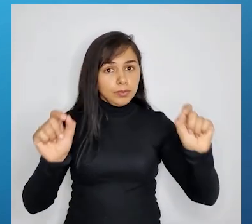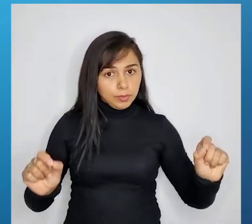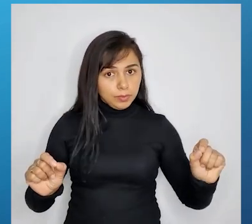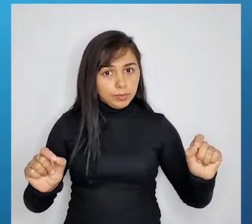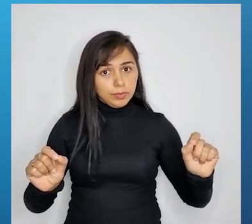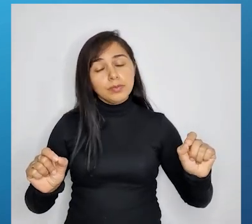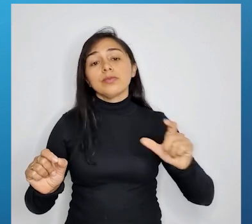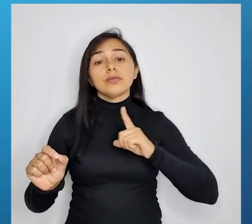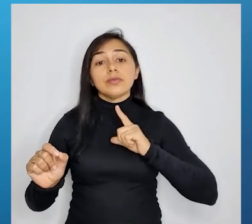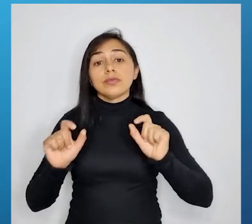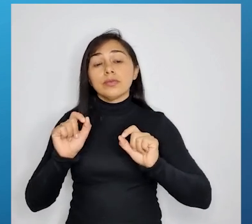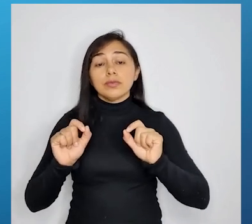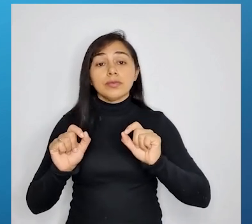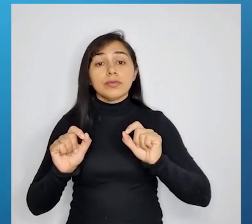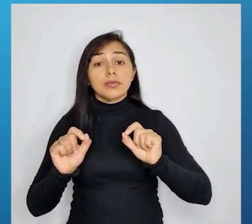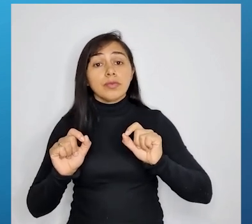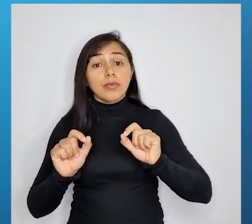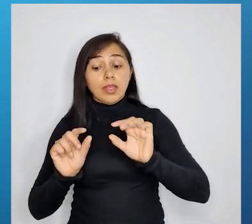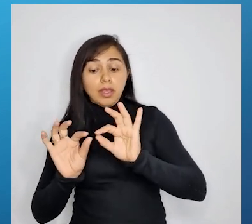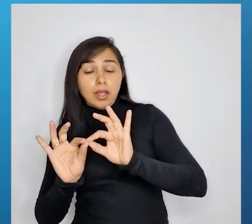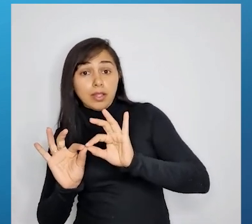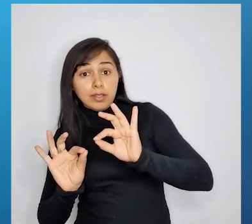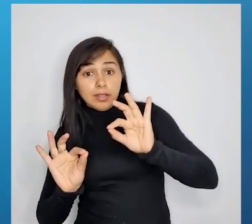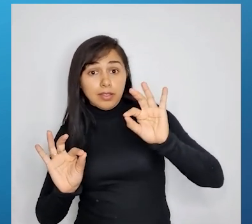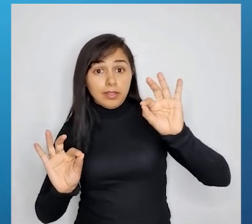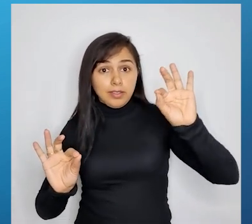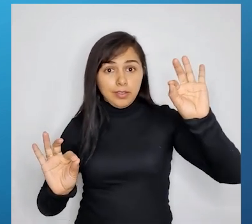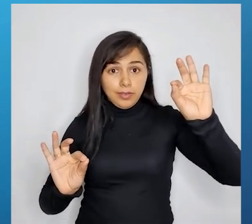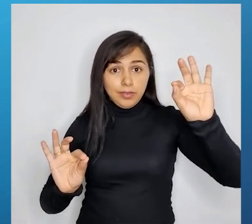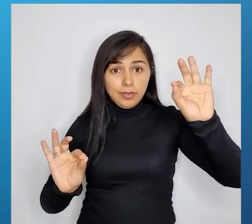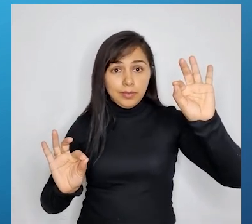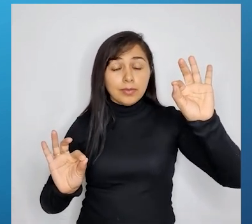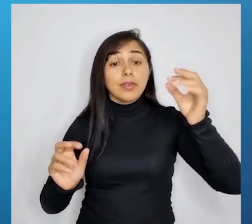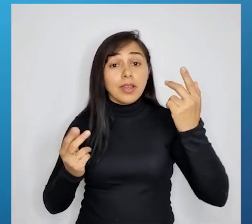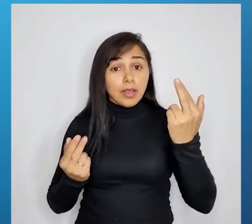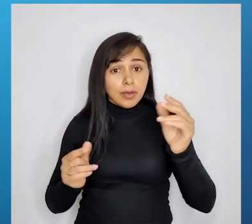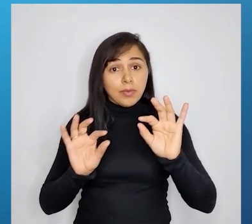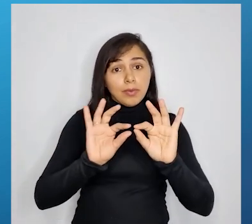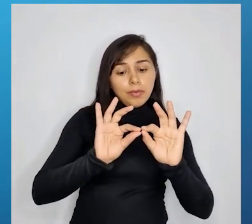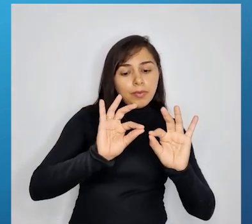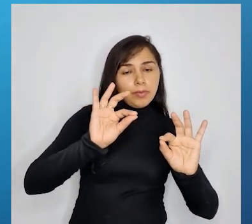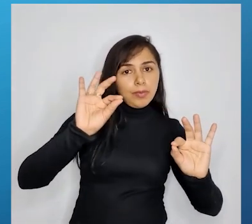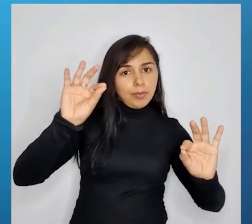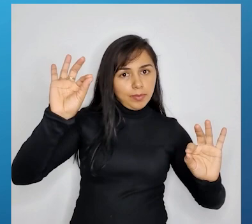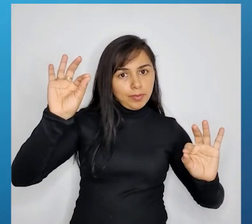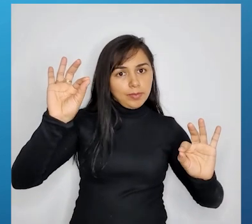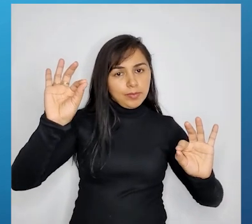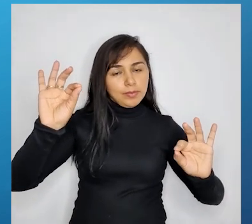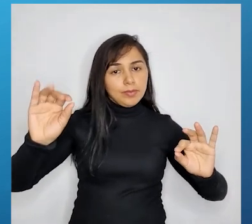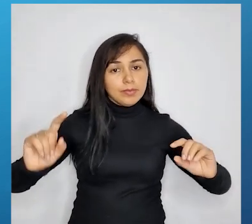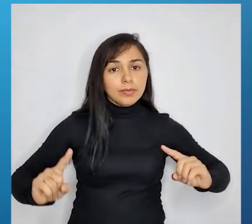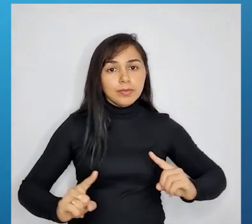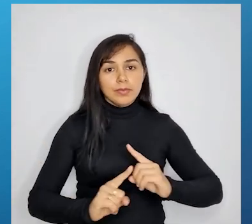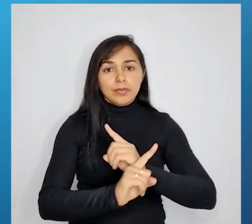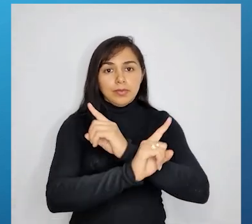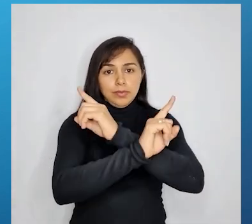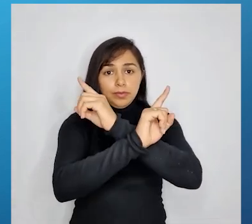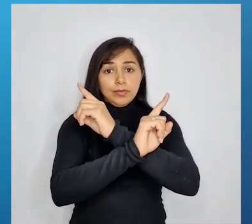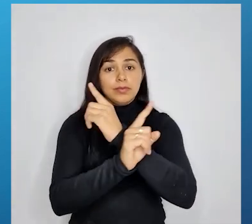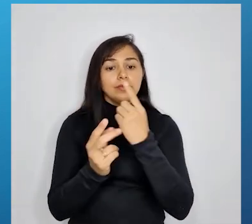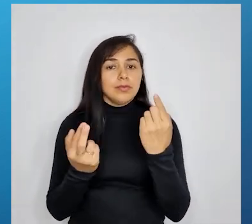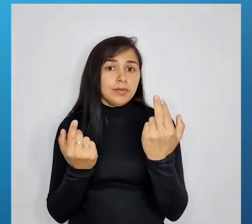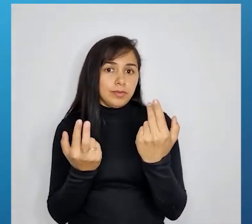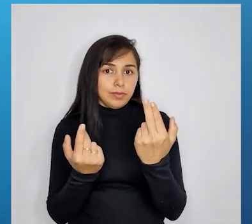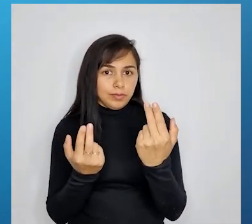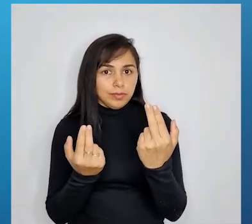são congruentes. Ou seja, ó, esse diagonal é igual a essa diagonal, né? Essa